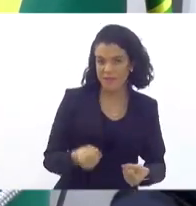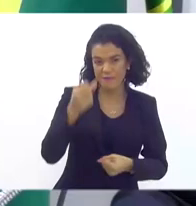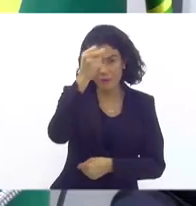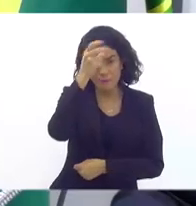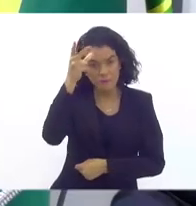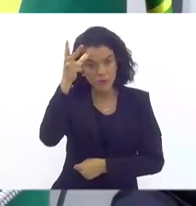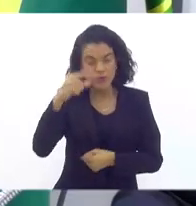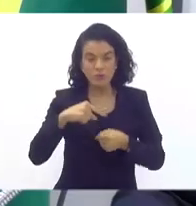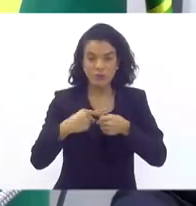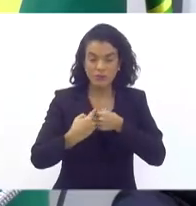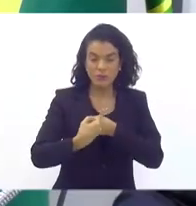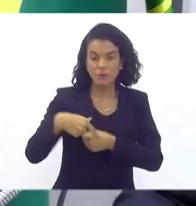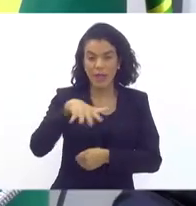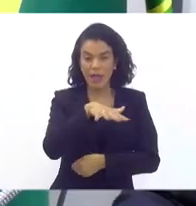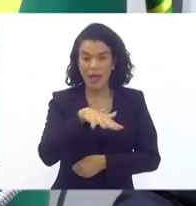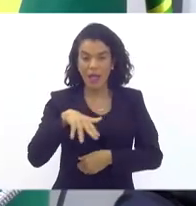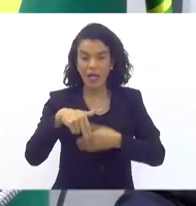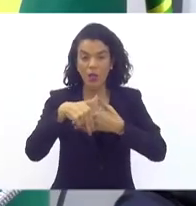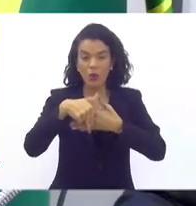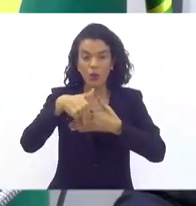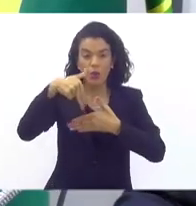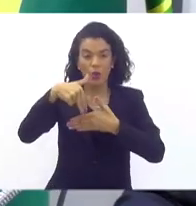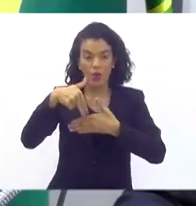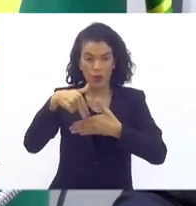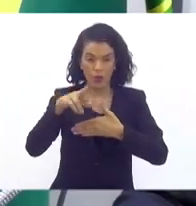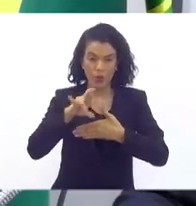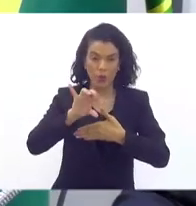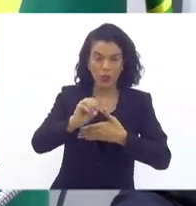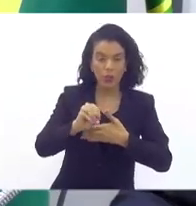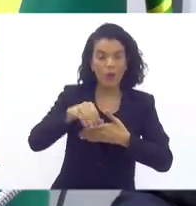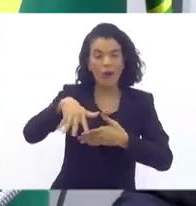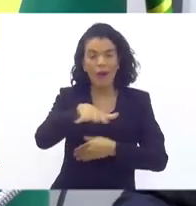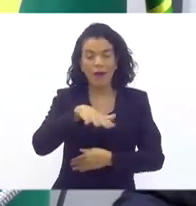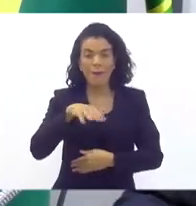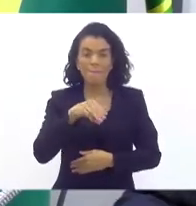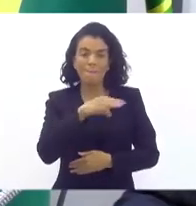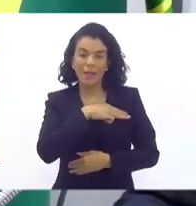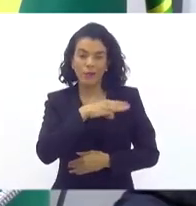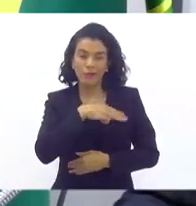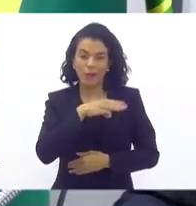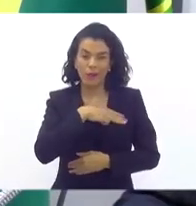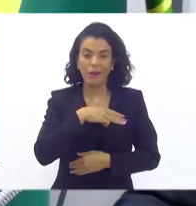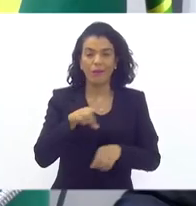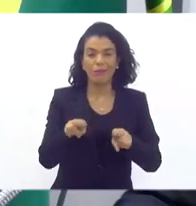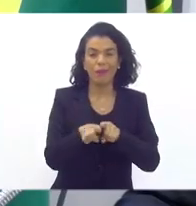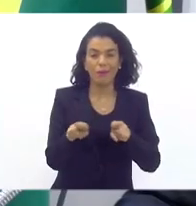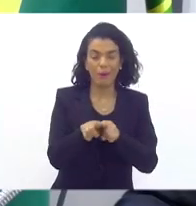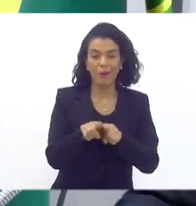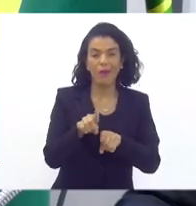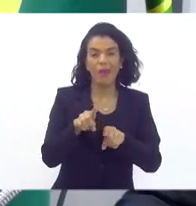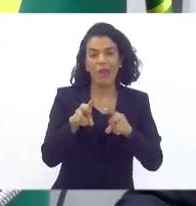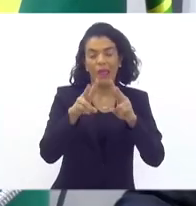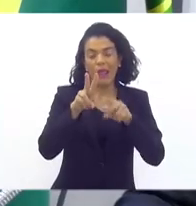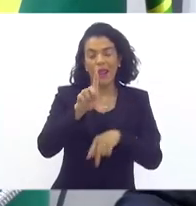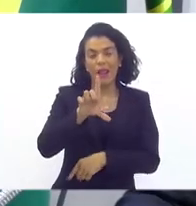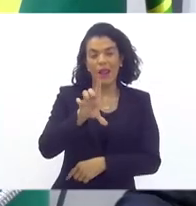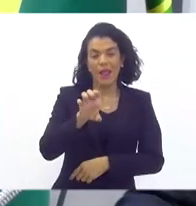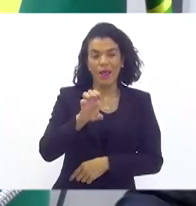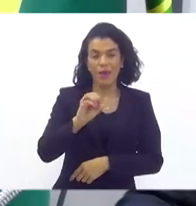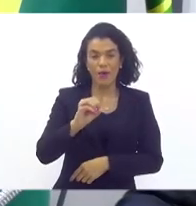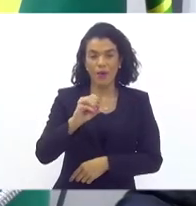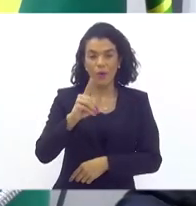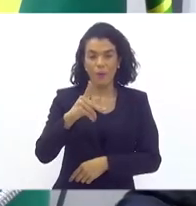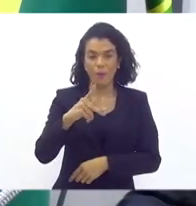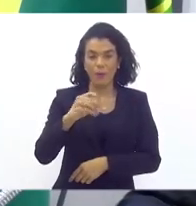Incondicional da Zona Norte do Rio de Janeiro sobretudo região de Madureira da zona da Leopoldina então tem essa vertente